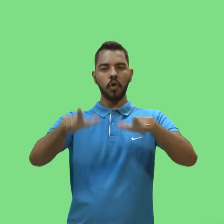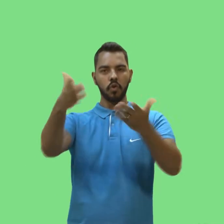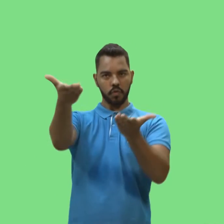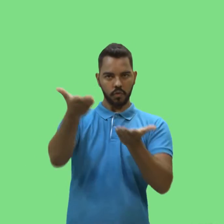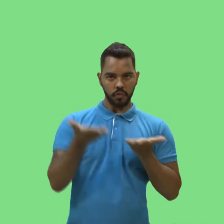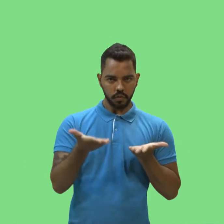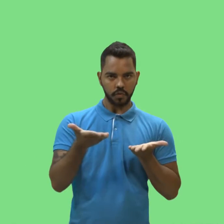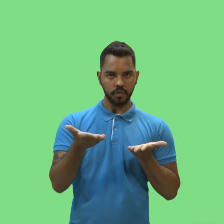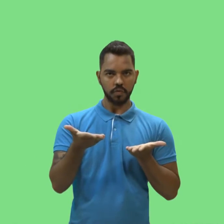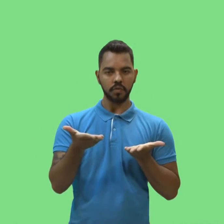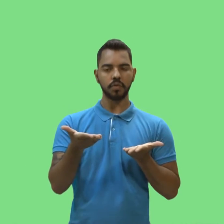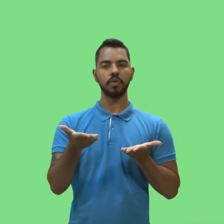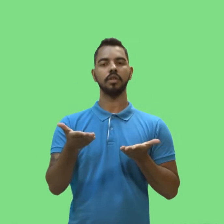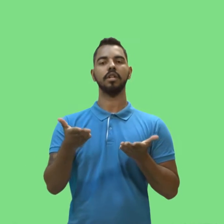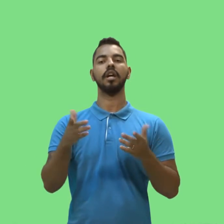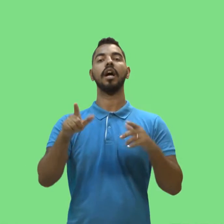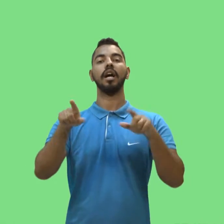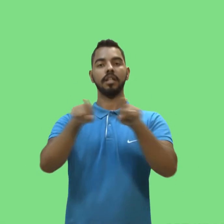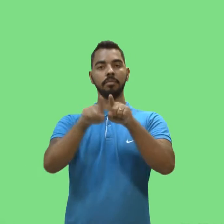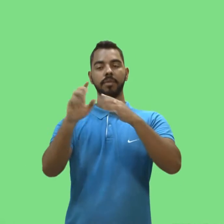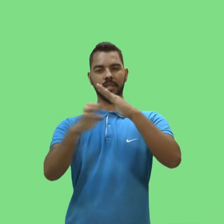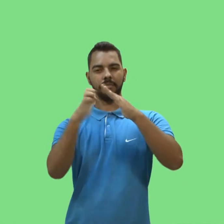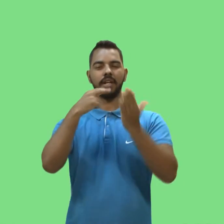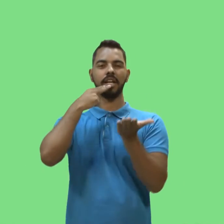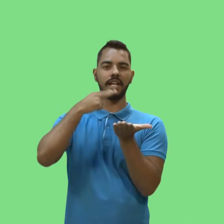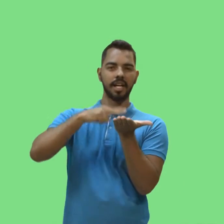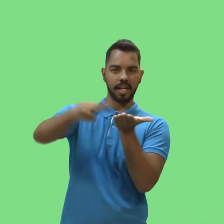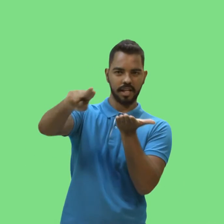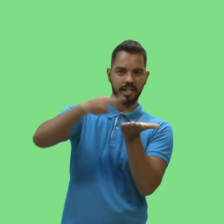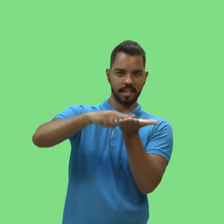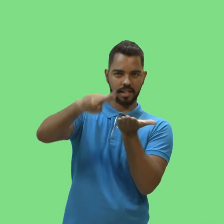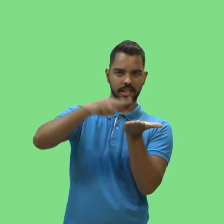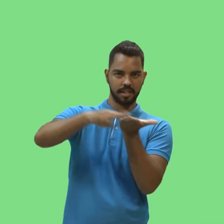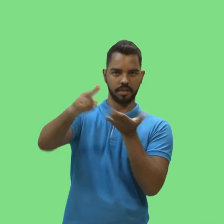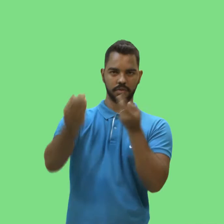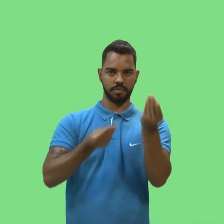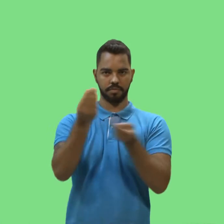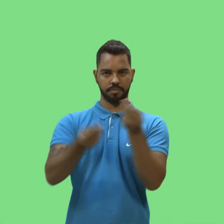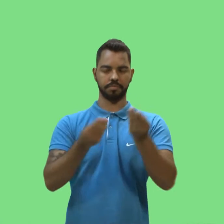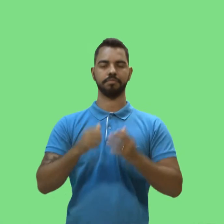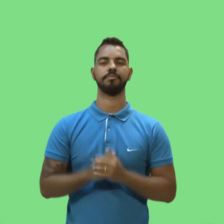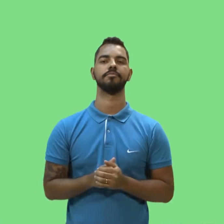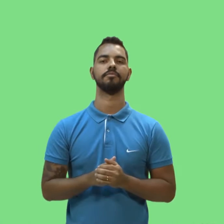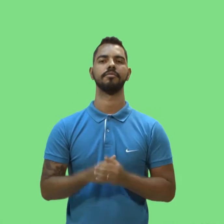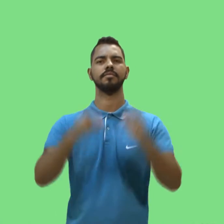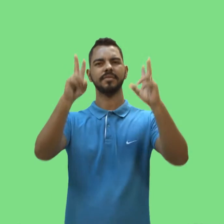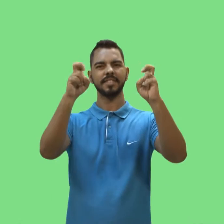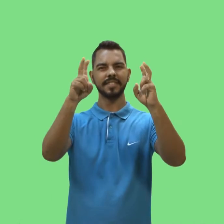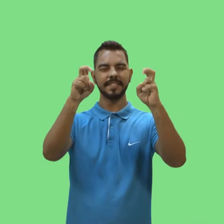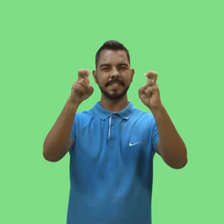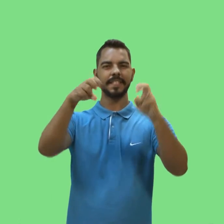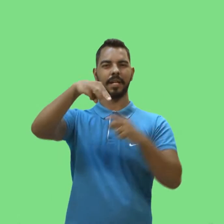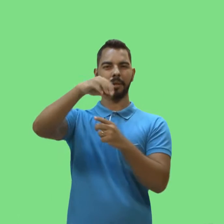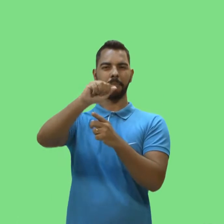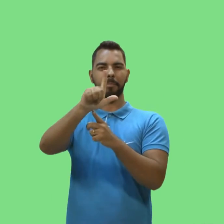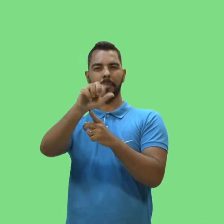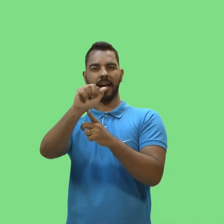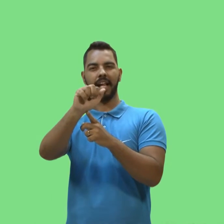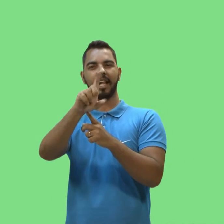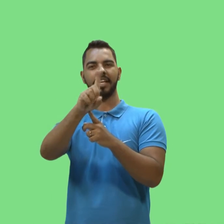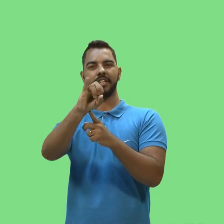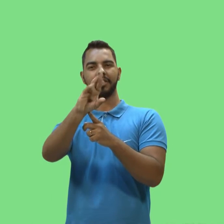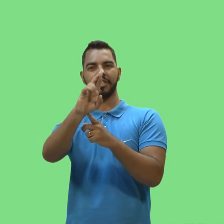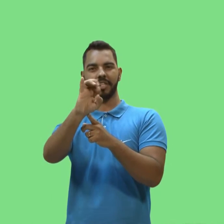de um produto, de marca ou de serviço. Devido ao objetivo comercial, este texto contém características